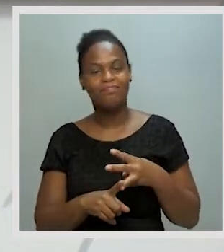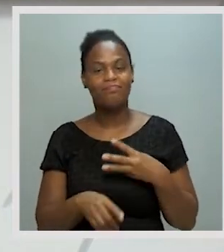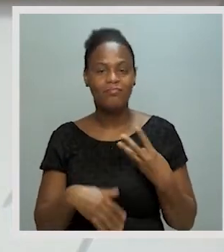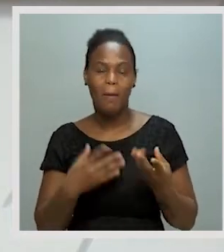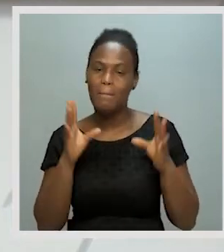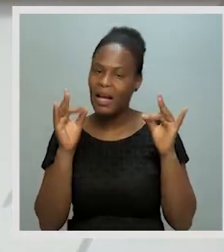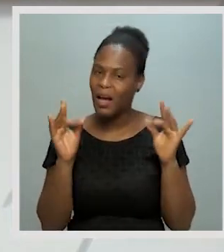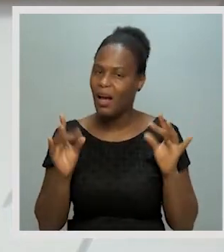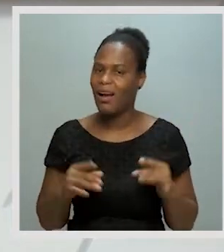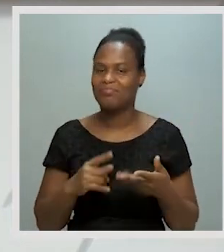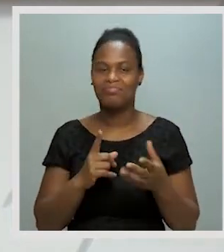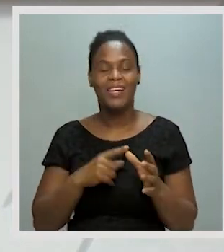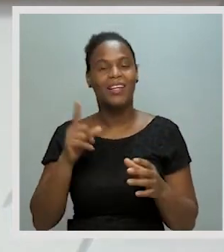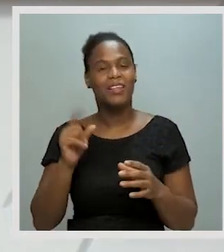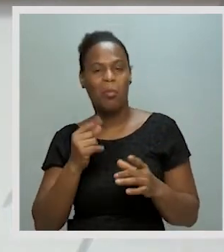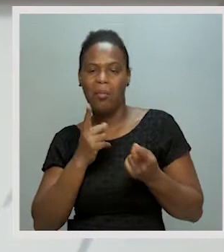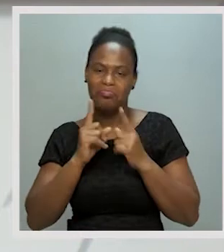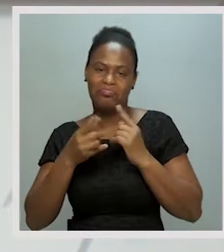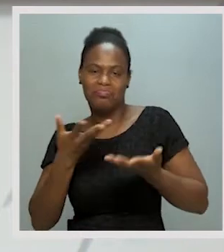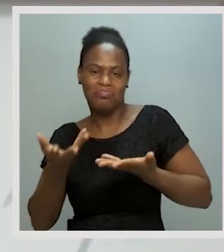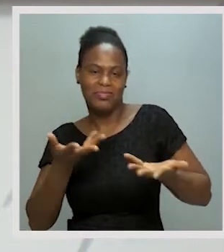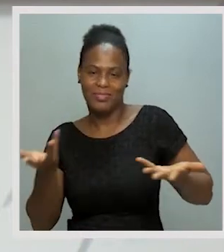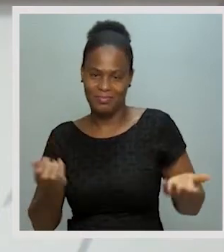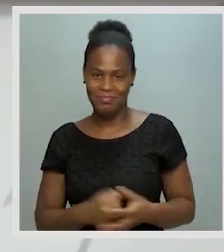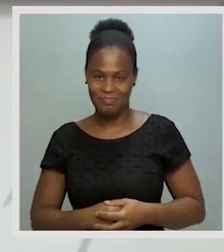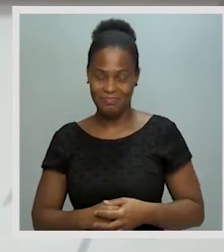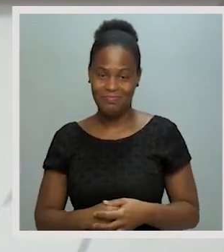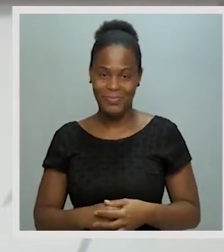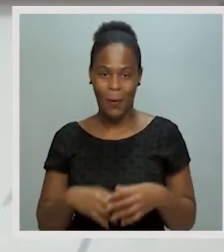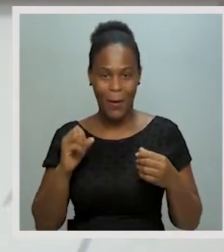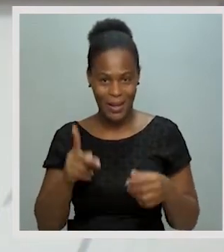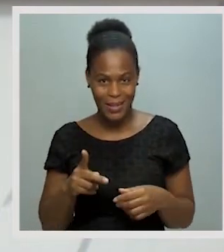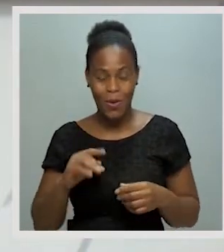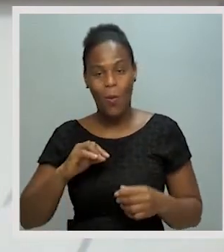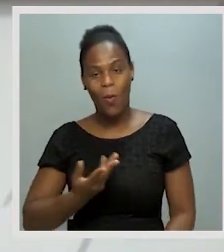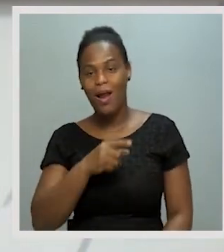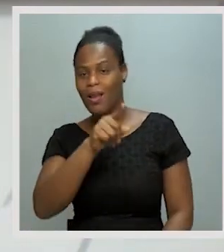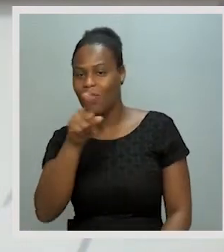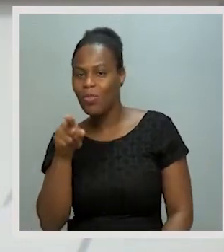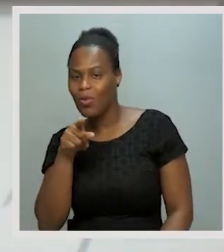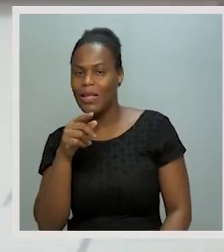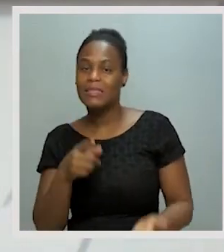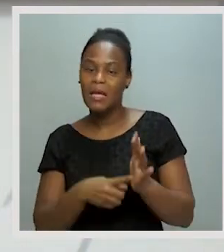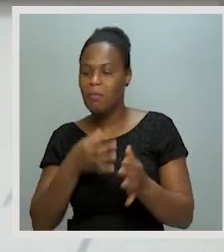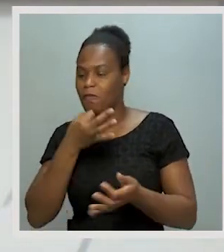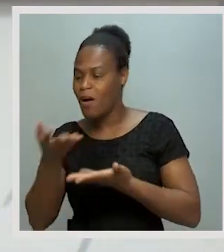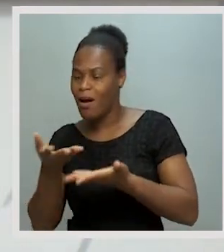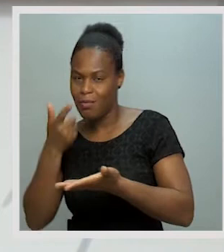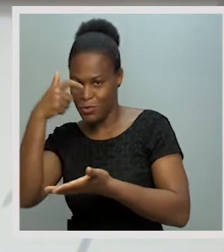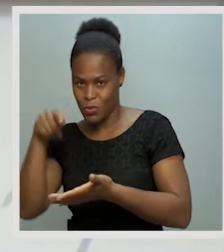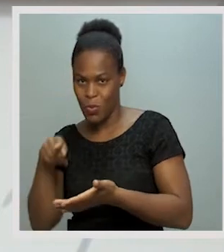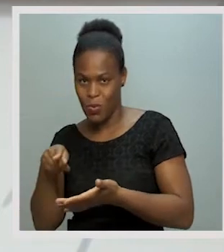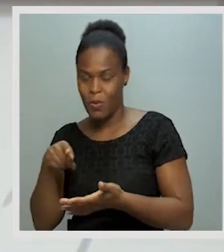divertir, não é? Brincar e entreter-se, ok? Quando vocês estão a dirigir-se para